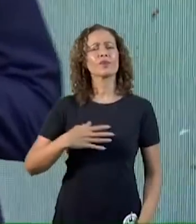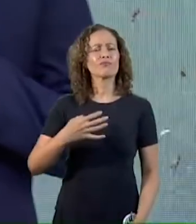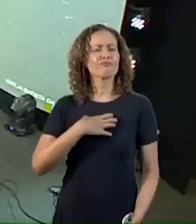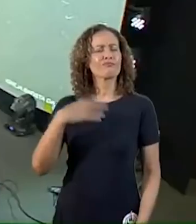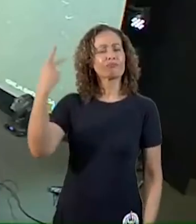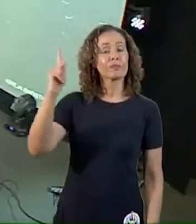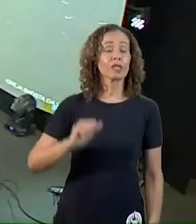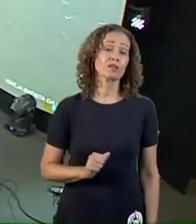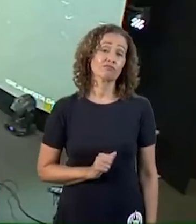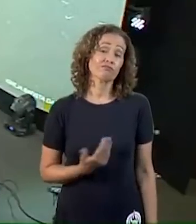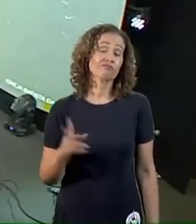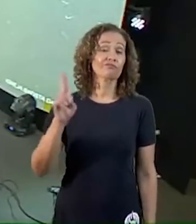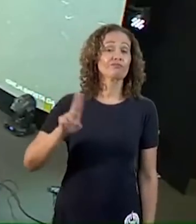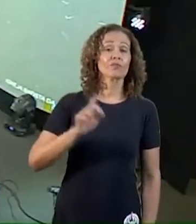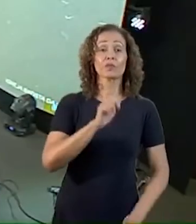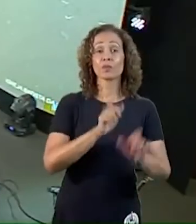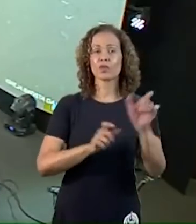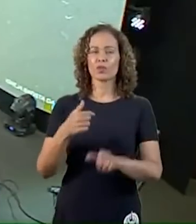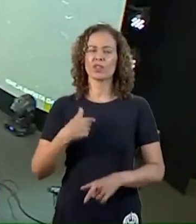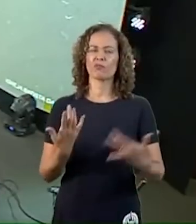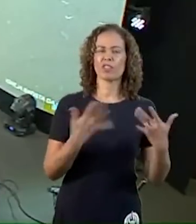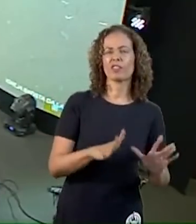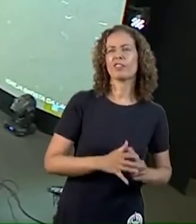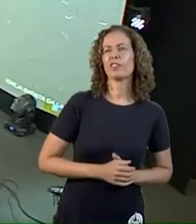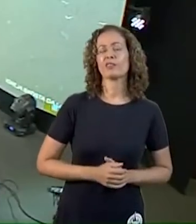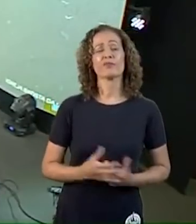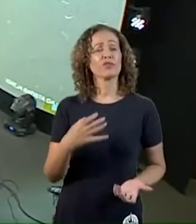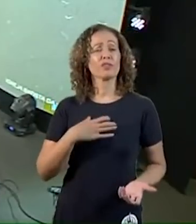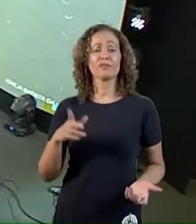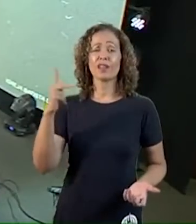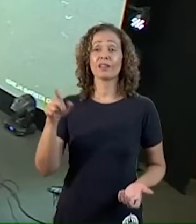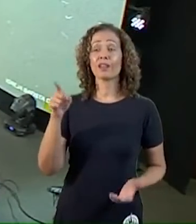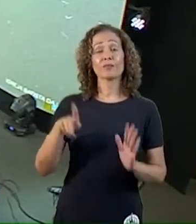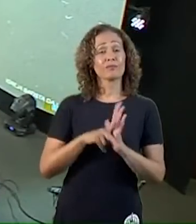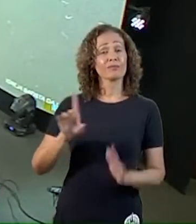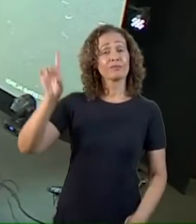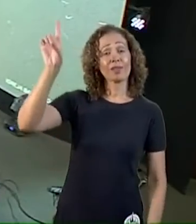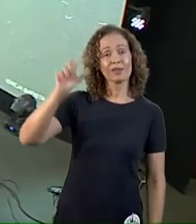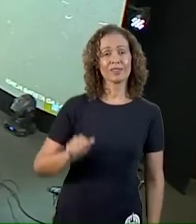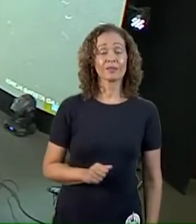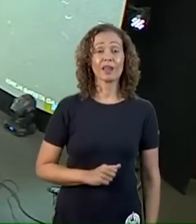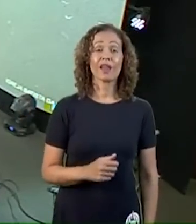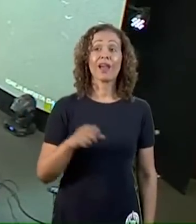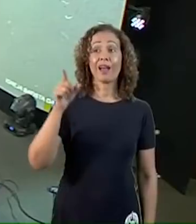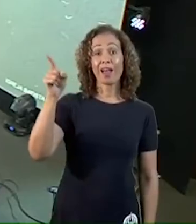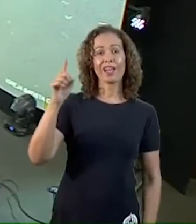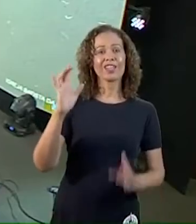queria. Tudo esquisito, mas ele faz. Porque ele é Deus. Ele não vai submeter a vontade de um ser